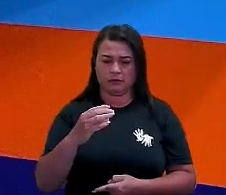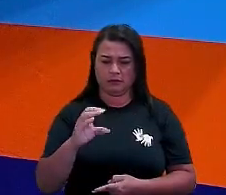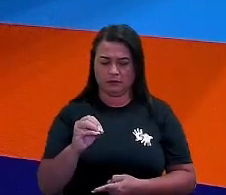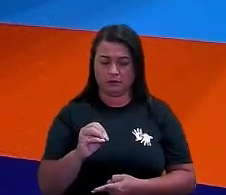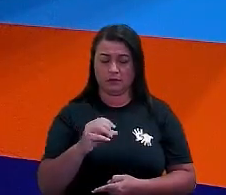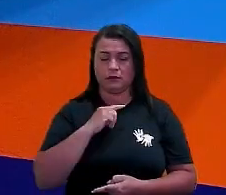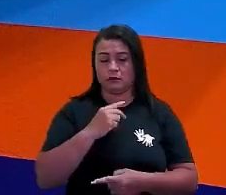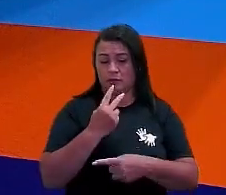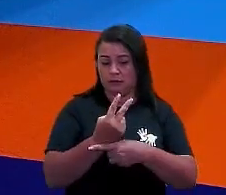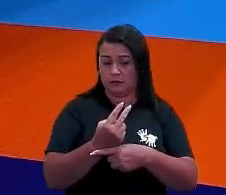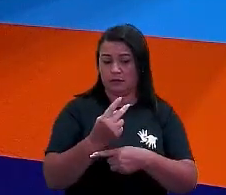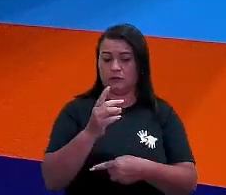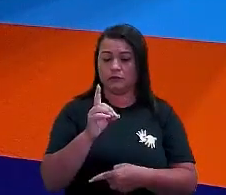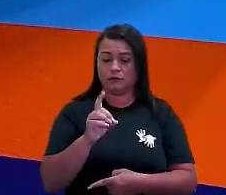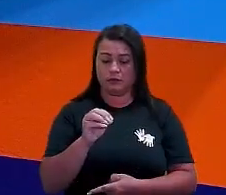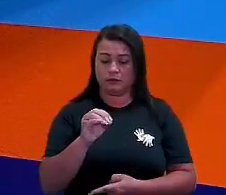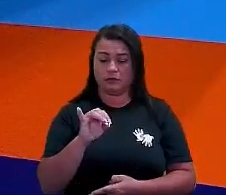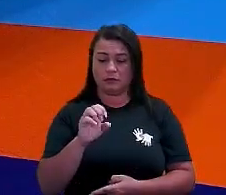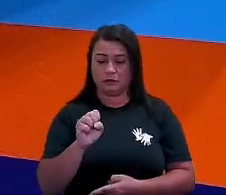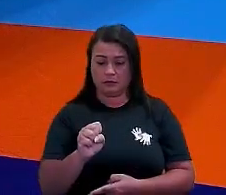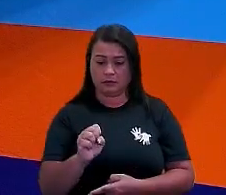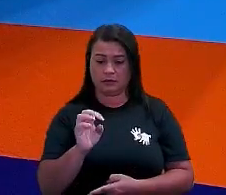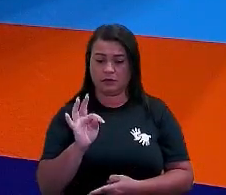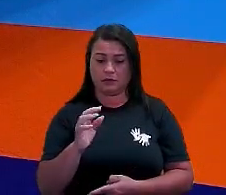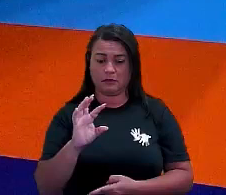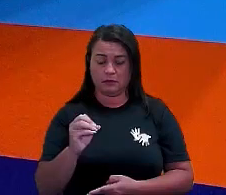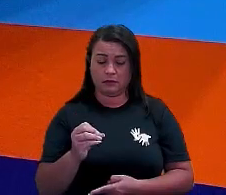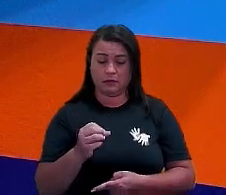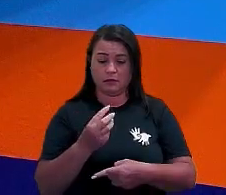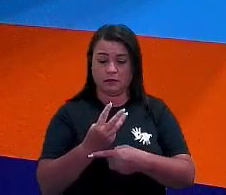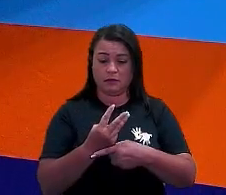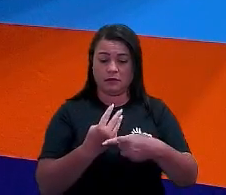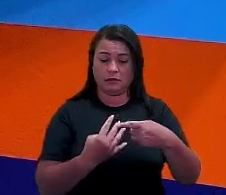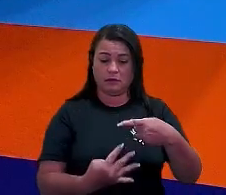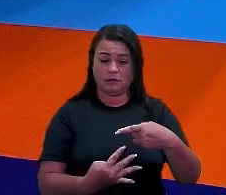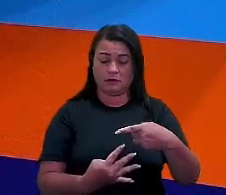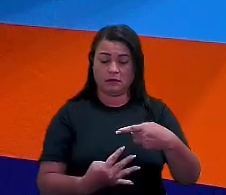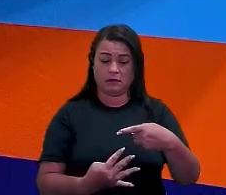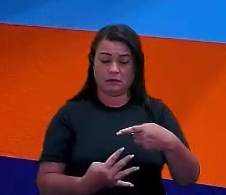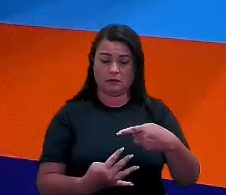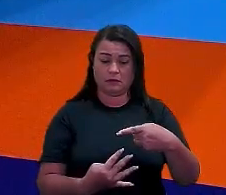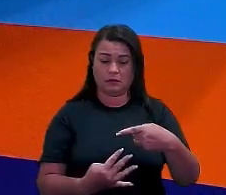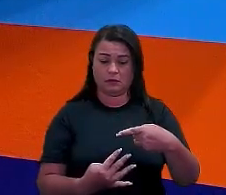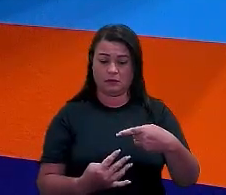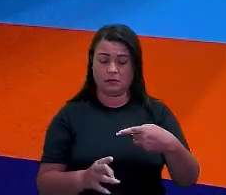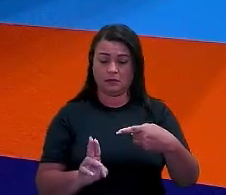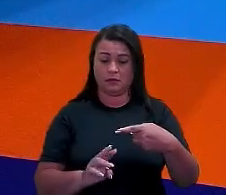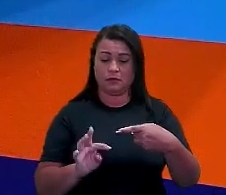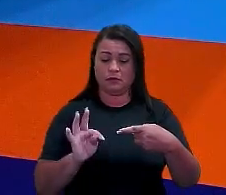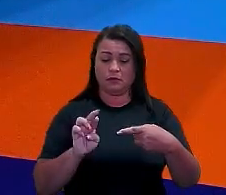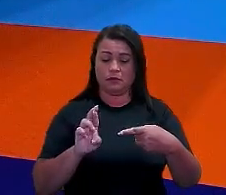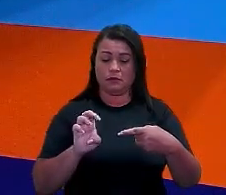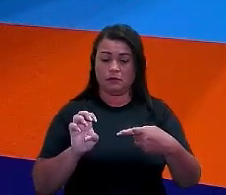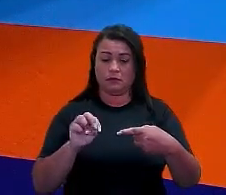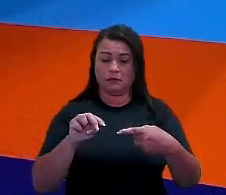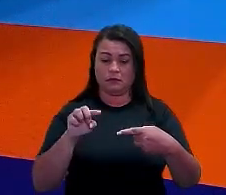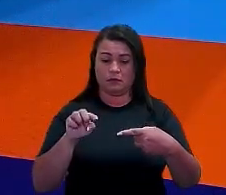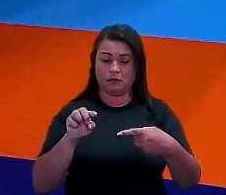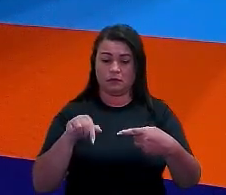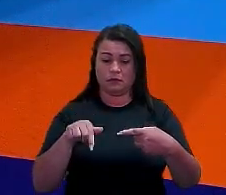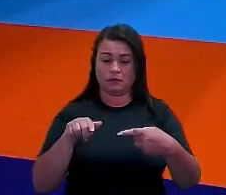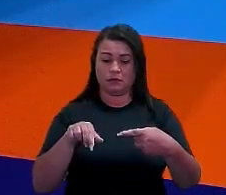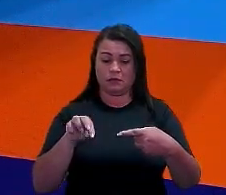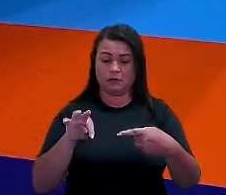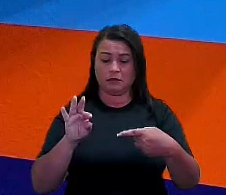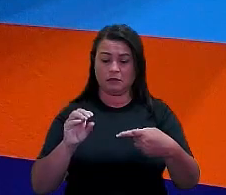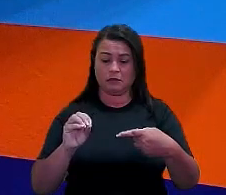2, 2/3, tá certo? Aqui, 3/4. Se fosse um 2 aqui em cima,